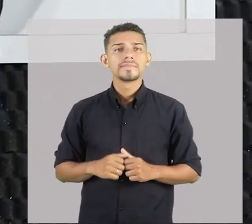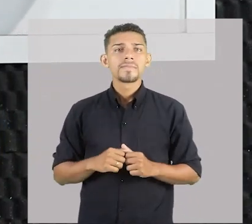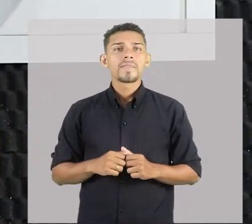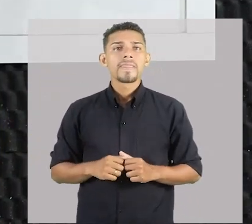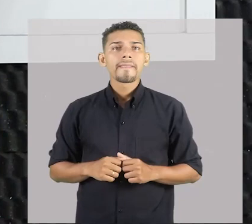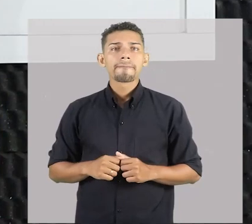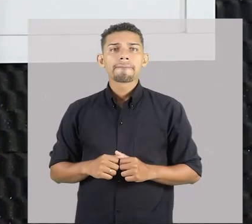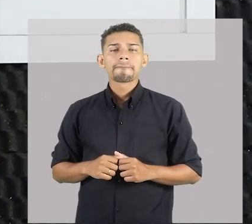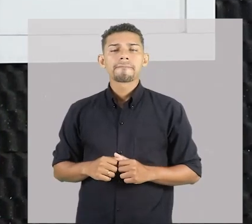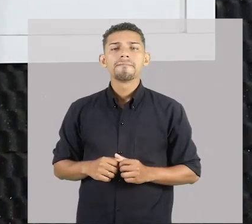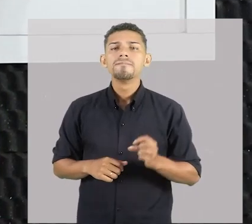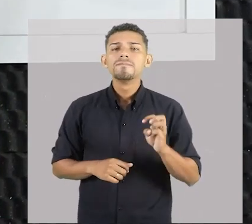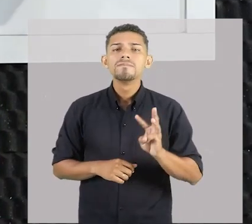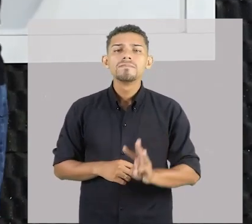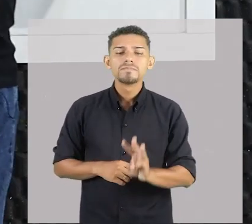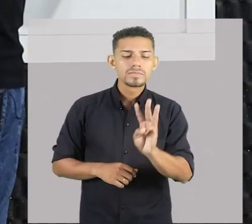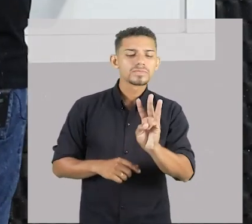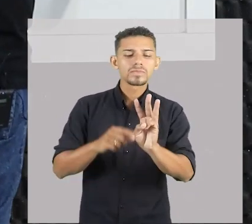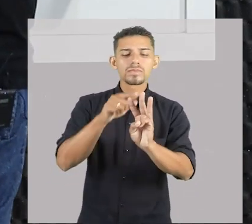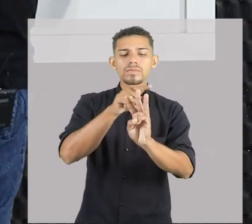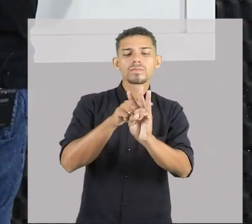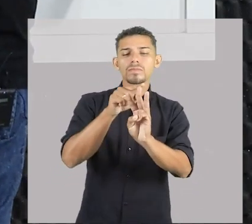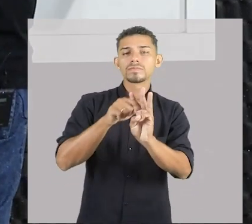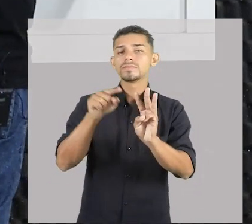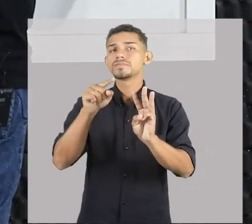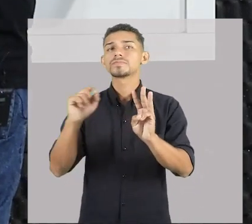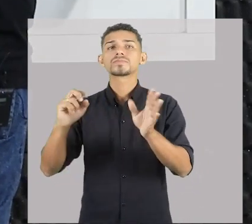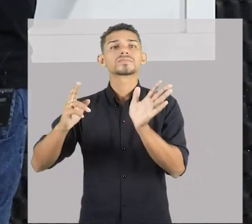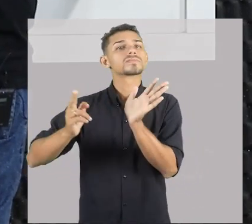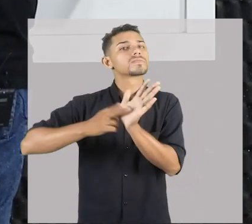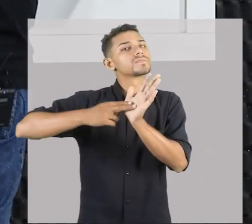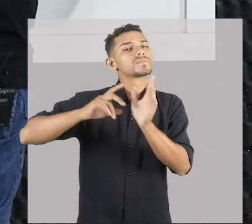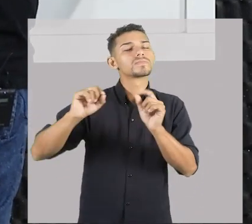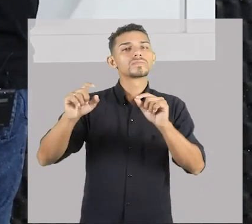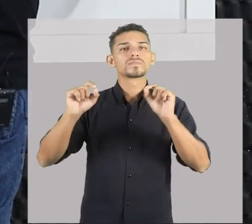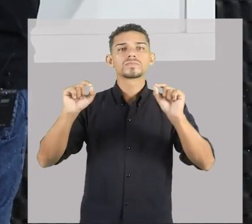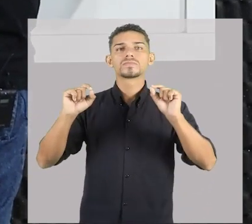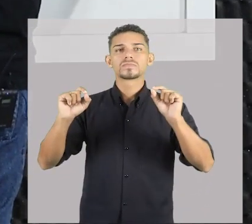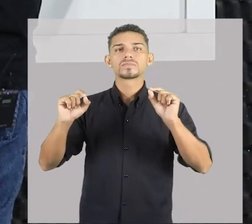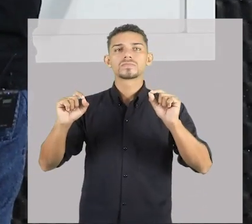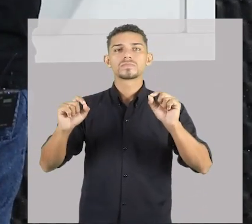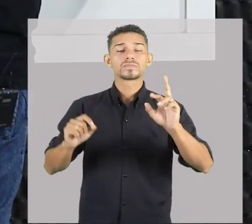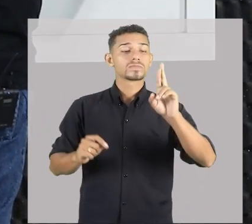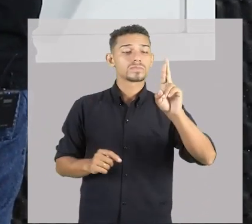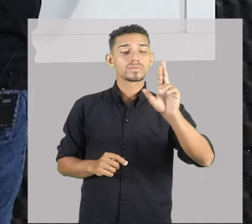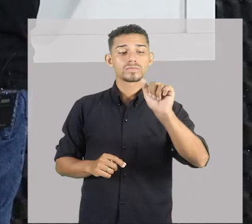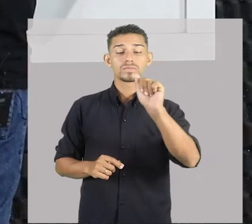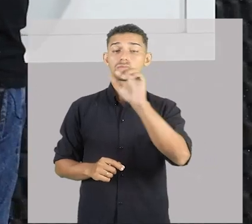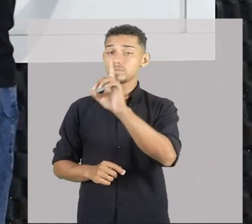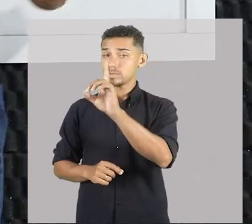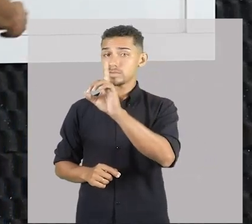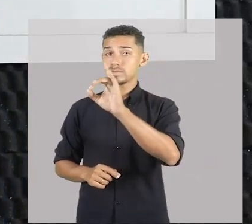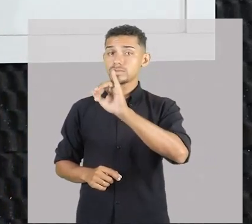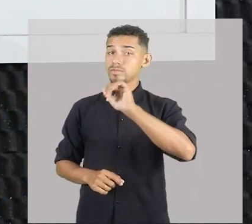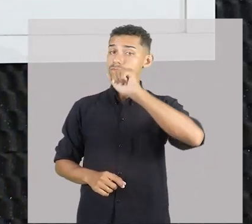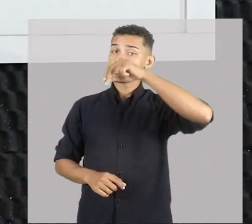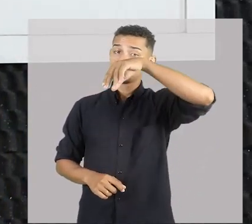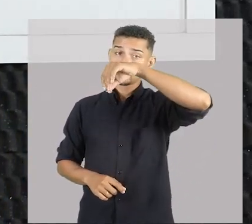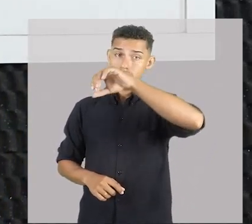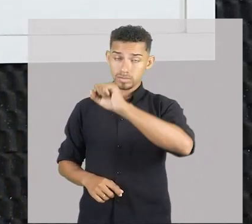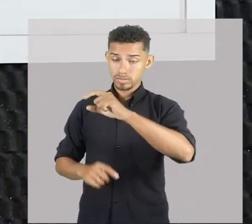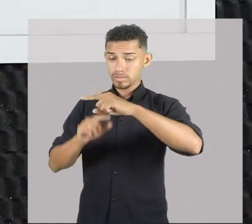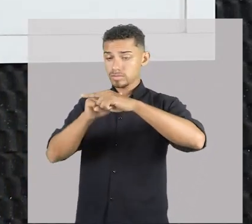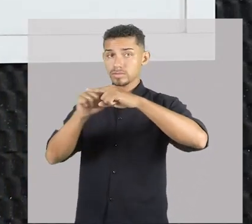velocidade angular, ó, é a unidade de medida de ângulo, que é radianos, dividido pela unidade de medida de tempo, que